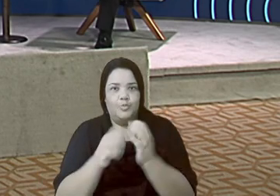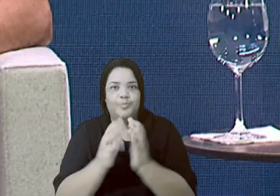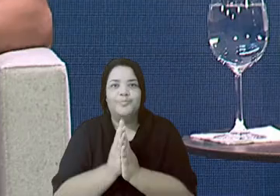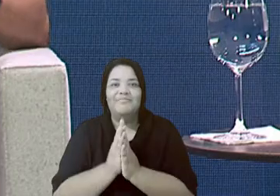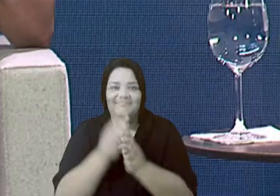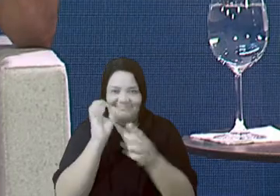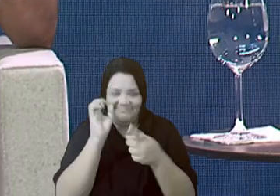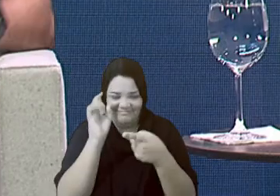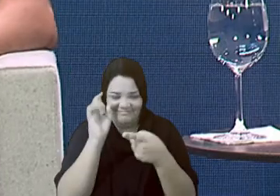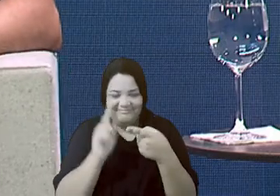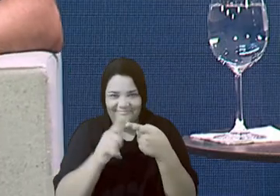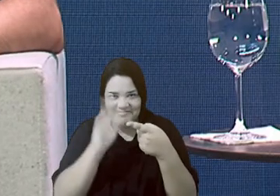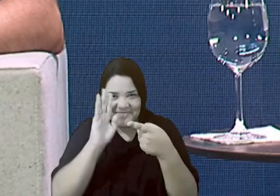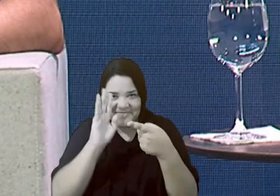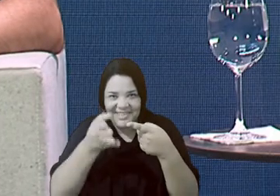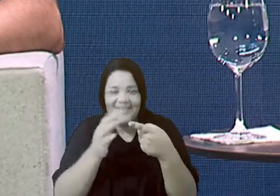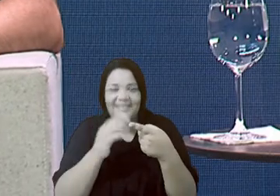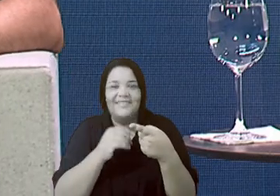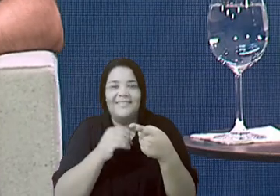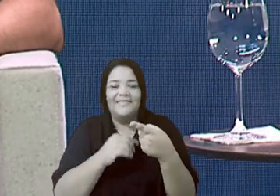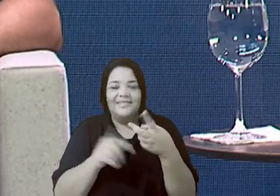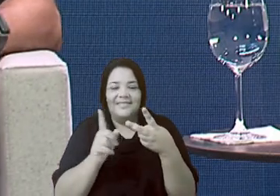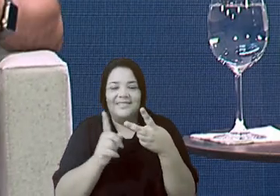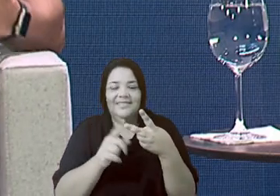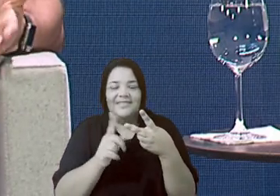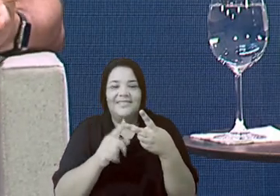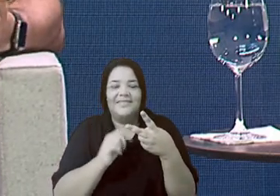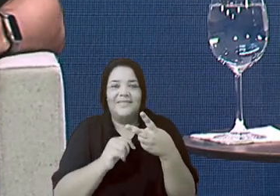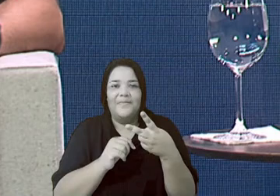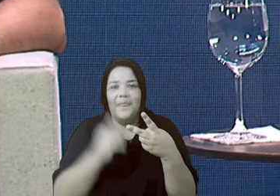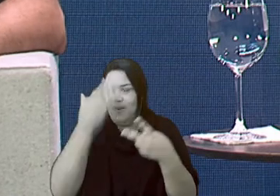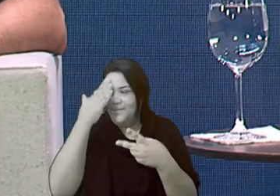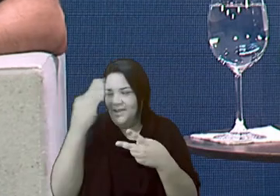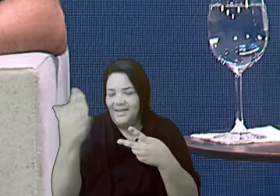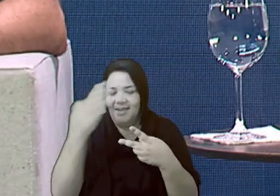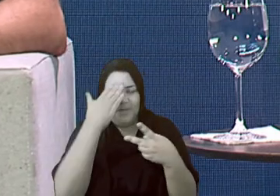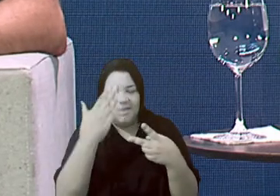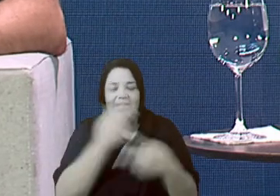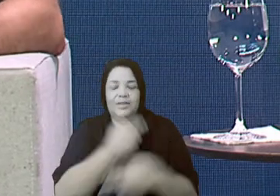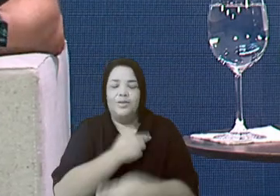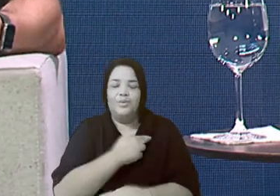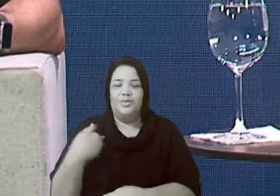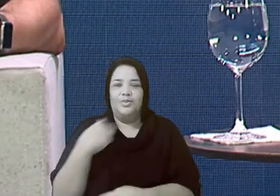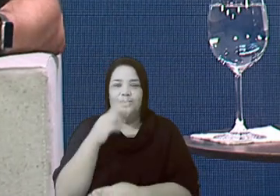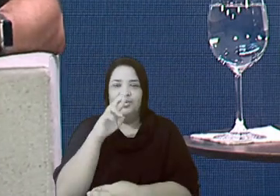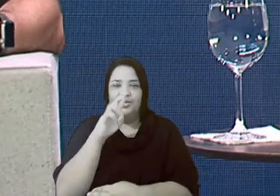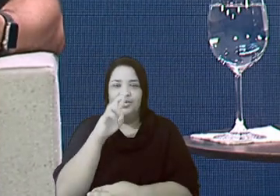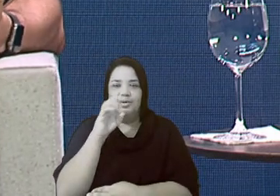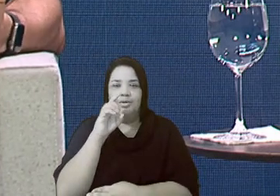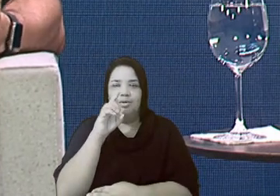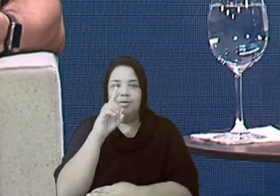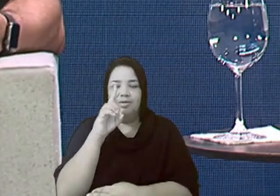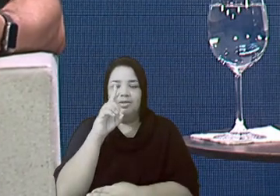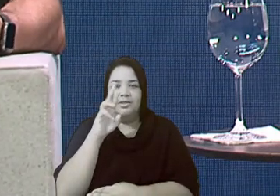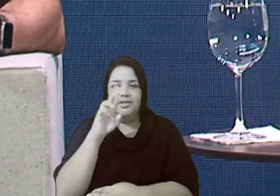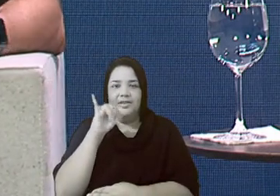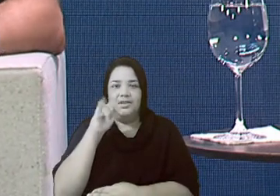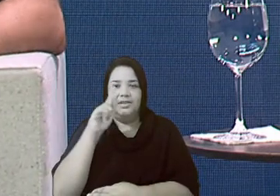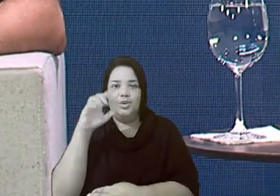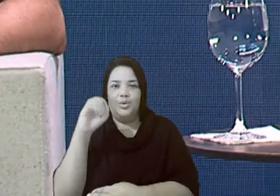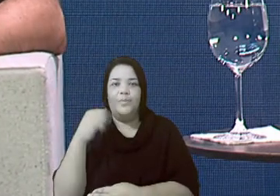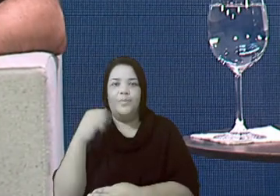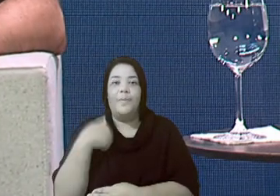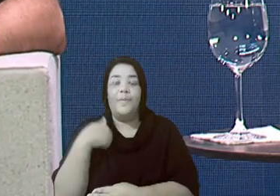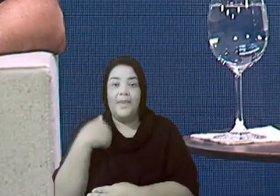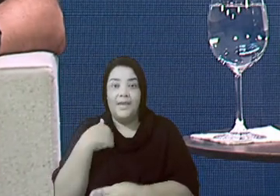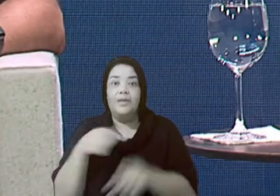Obrigado pelo convite aí Pedro e BTG meu nome é Rodrigo Dantas sou fundador da Vinde a vinde uma infraestrutura de